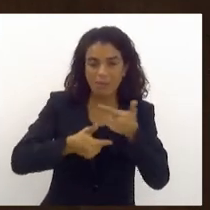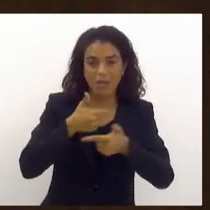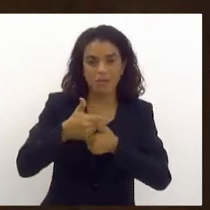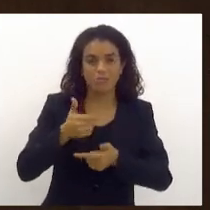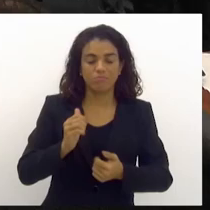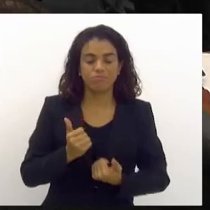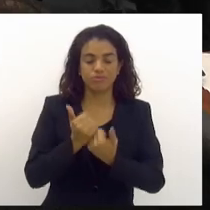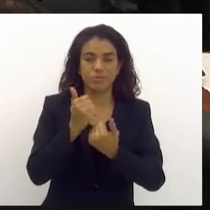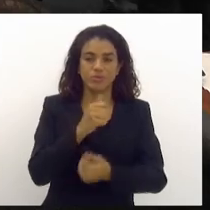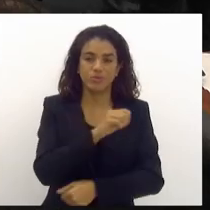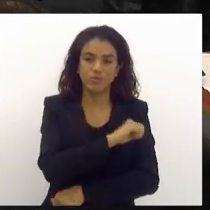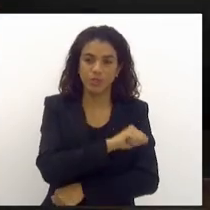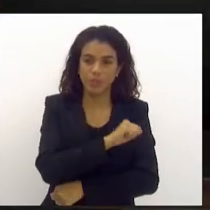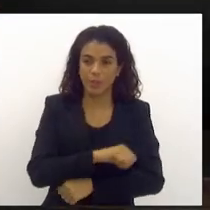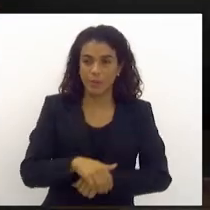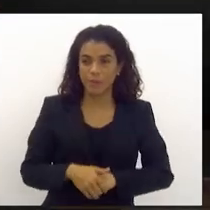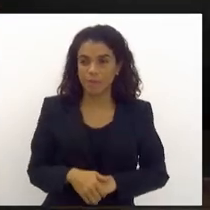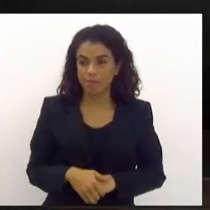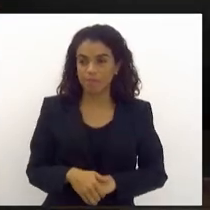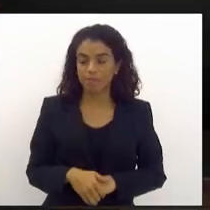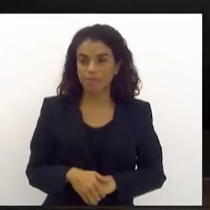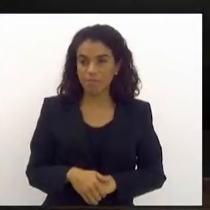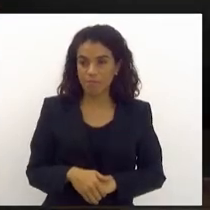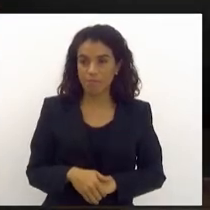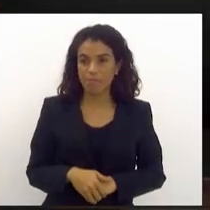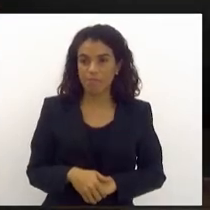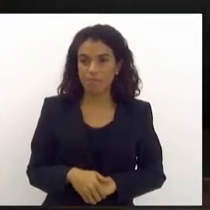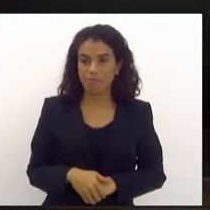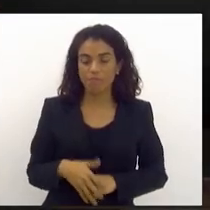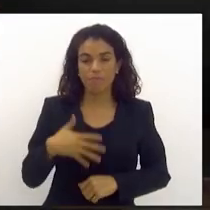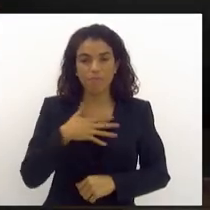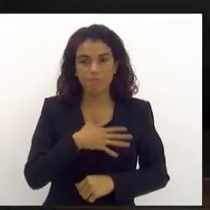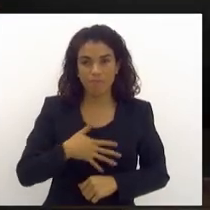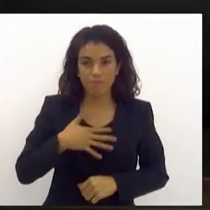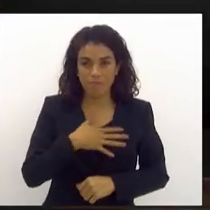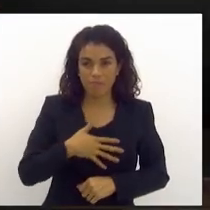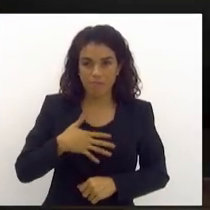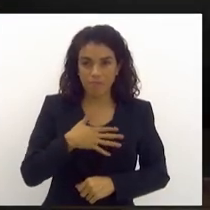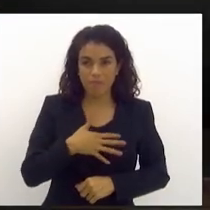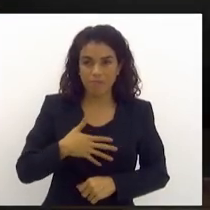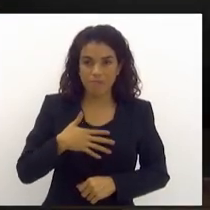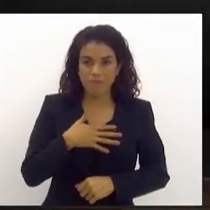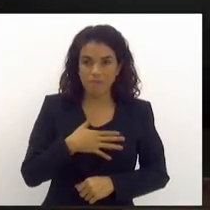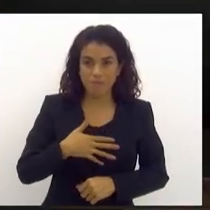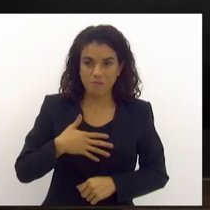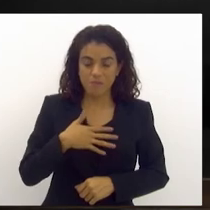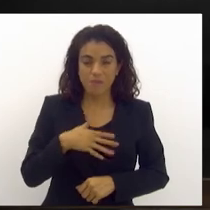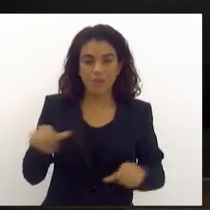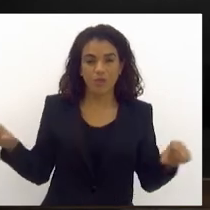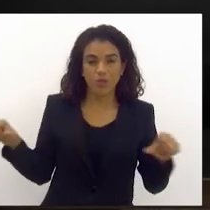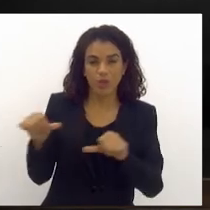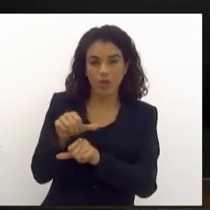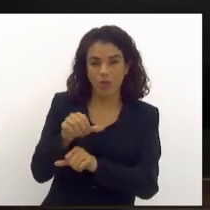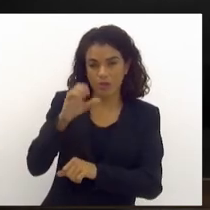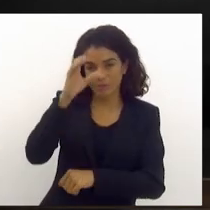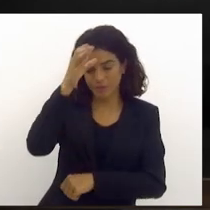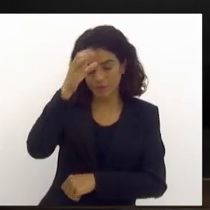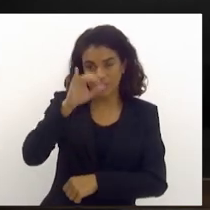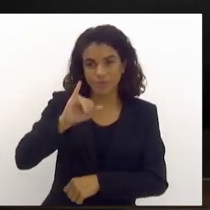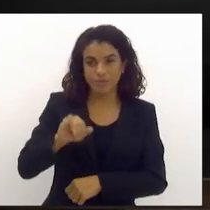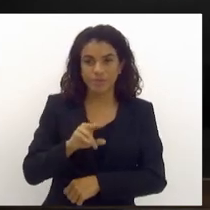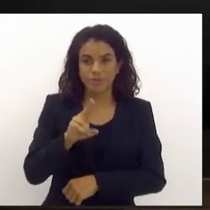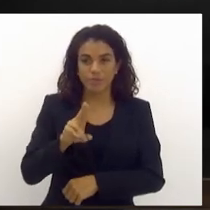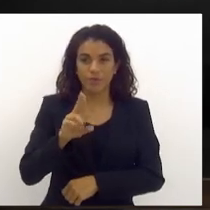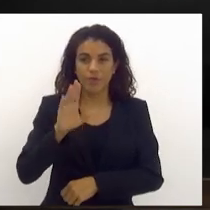obrigado, presidente. Muito obrigado a Vossa Excelência, deputado Fred Pacheco. Eu gostaria, antes de passar a presidência para o deputado Tiaju...